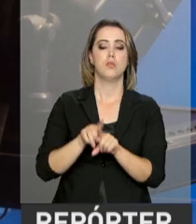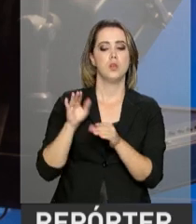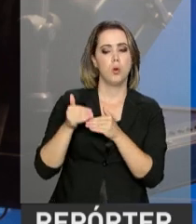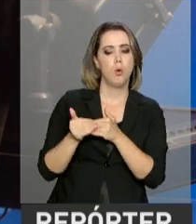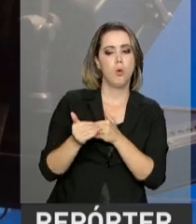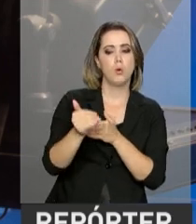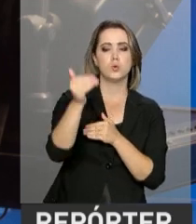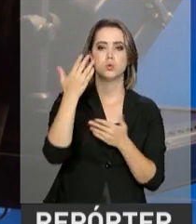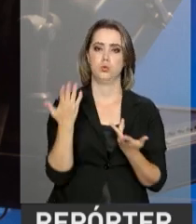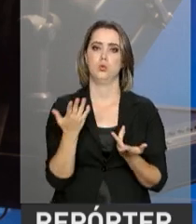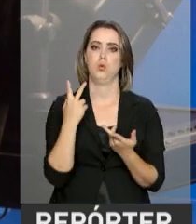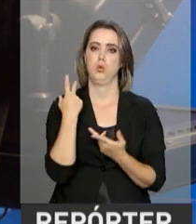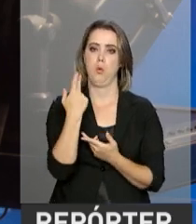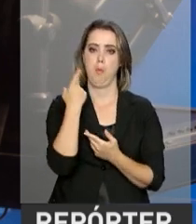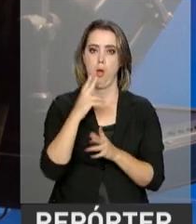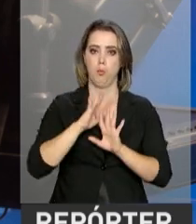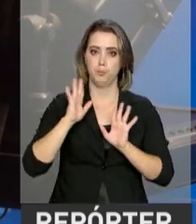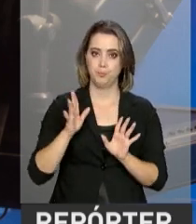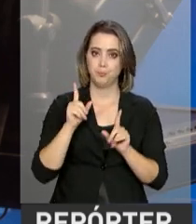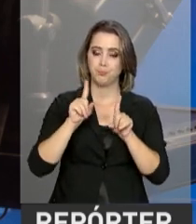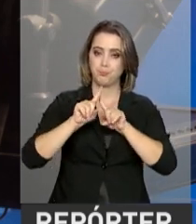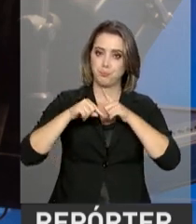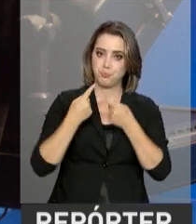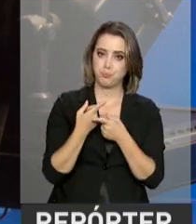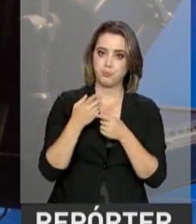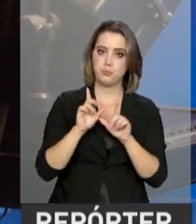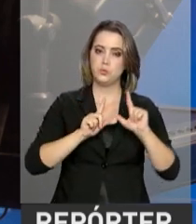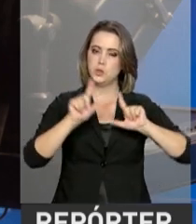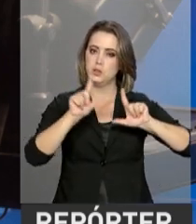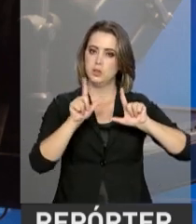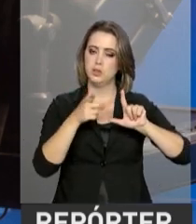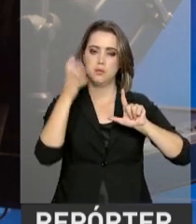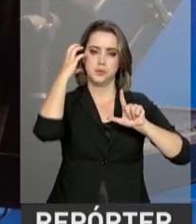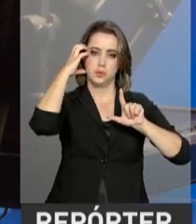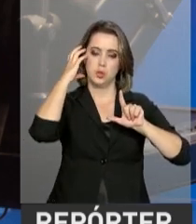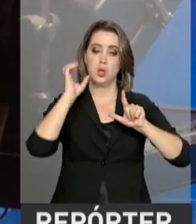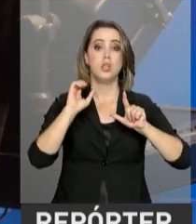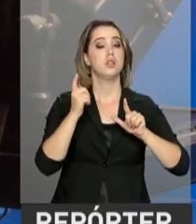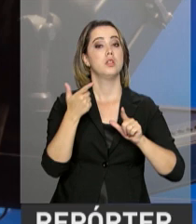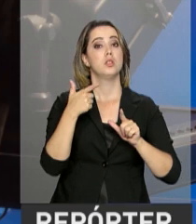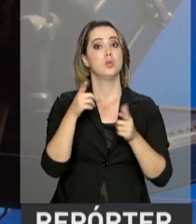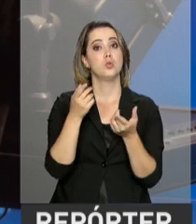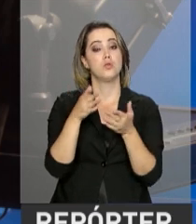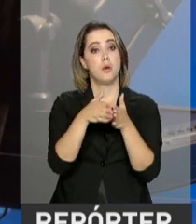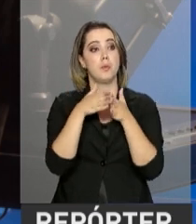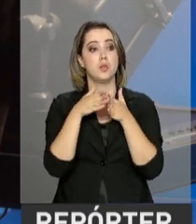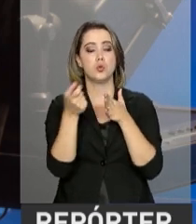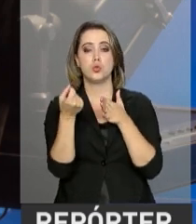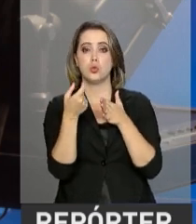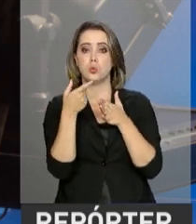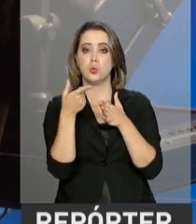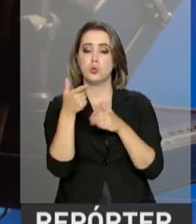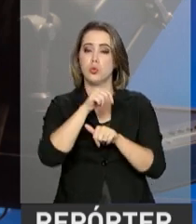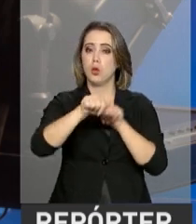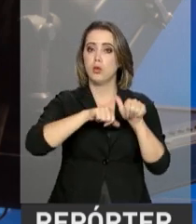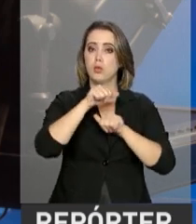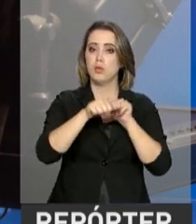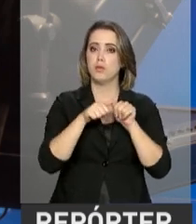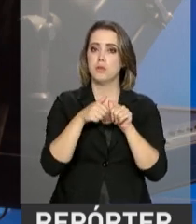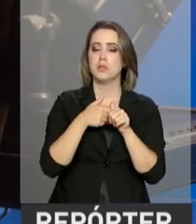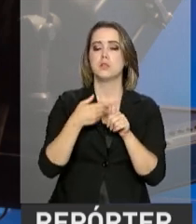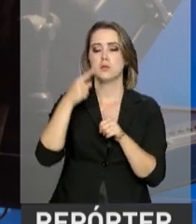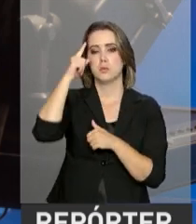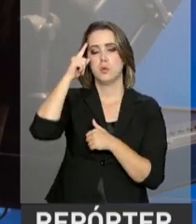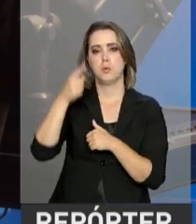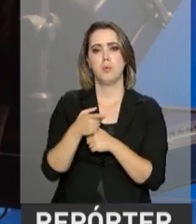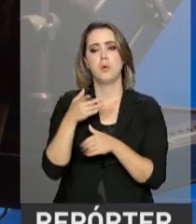forma provisória. As emissoras que não apresentarem pedido de renovação serão notificadas pelo governo para que se manifestem